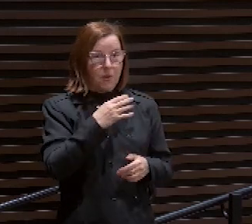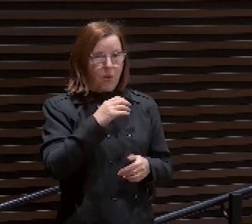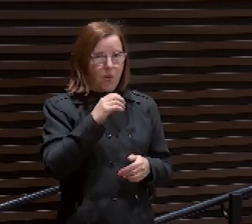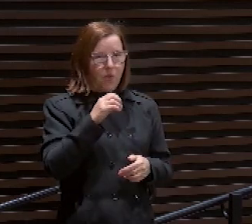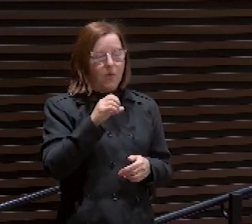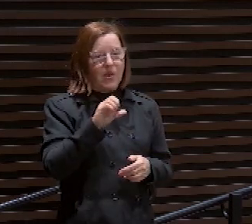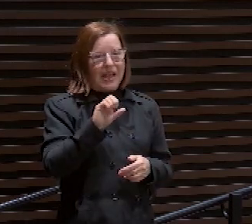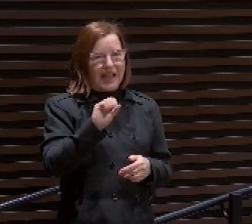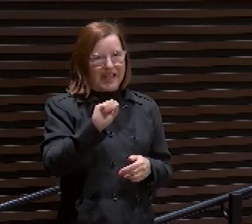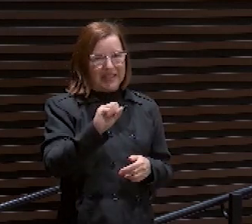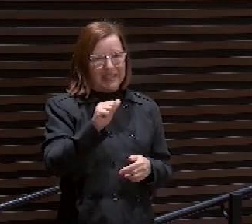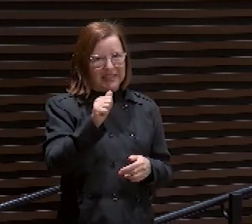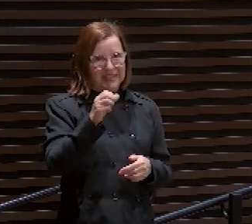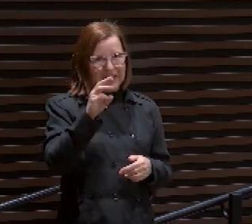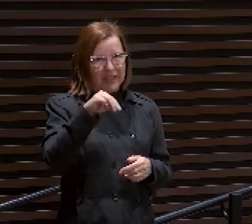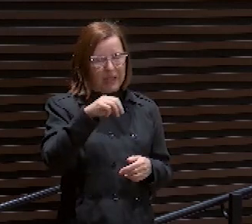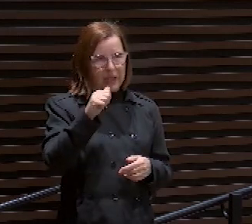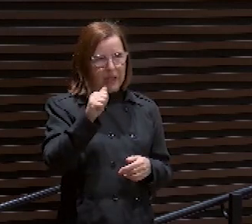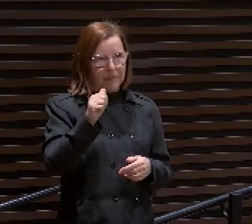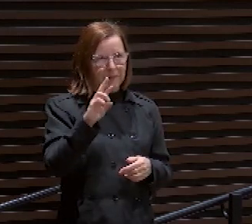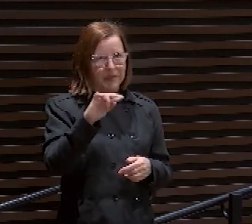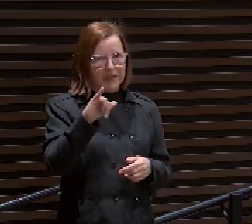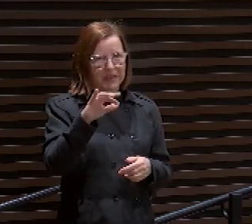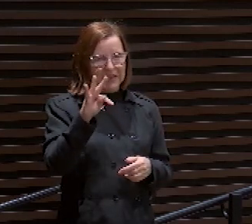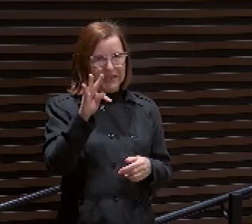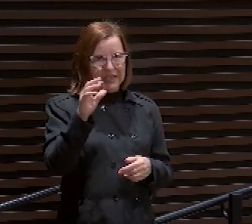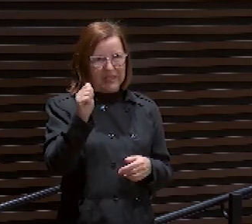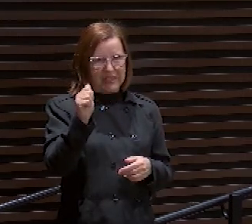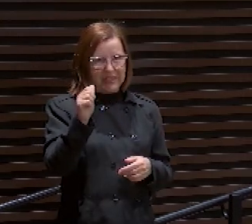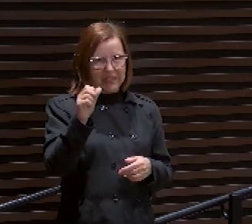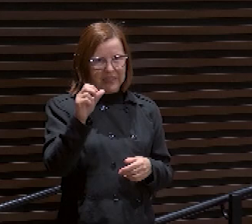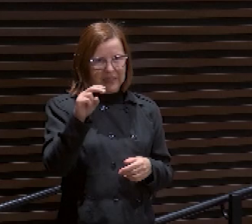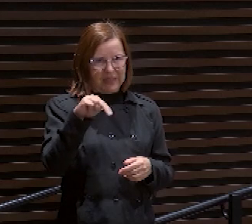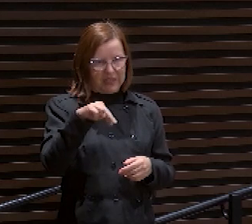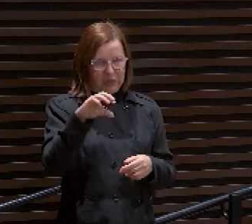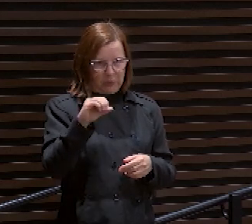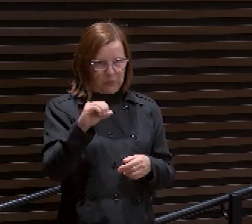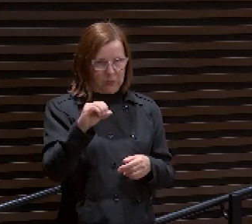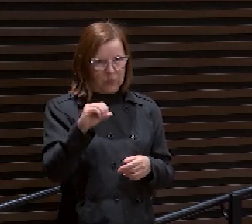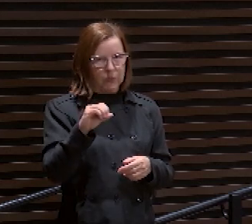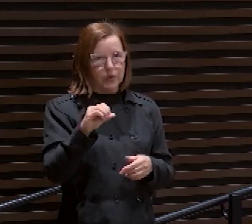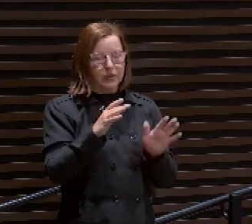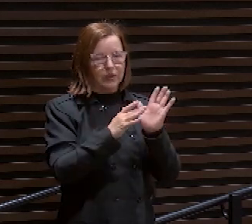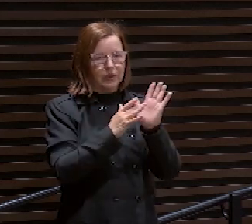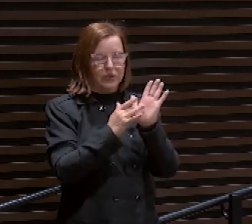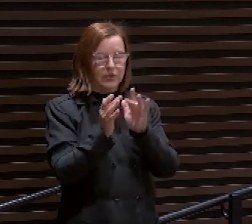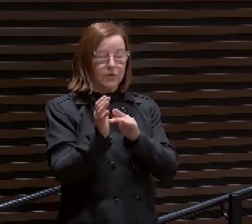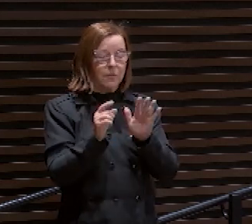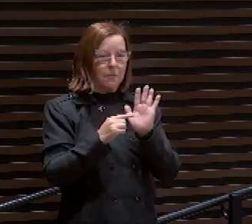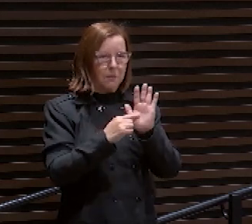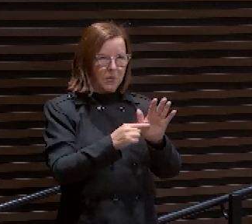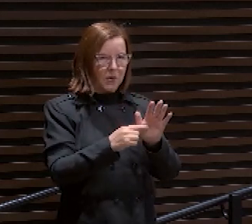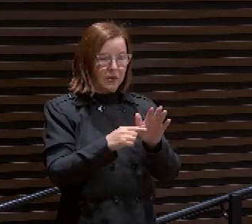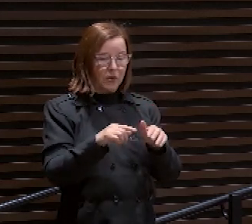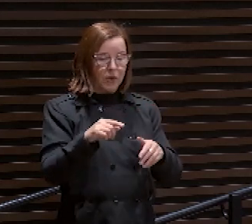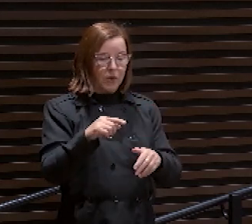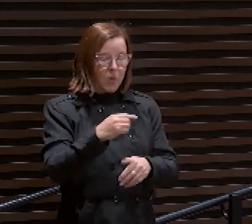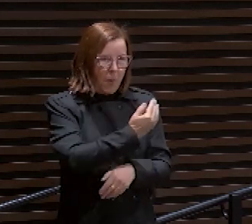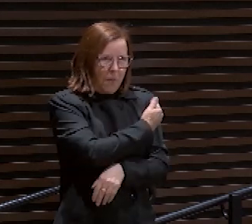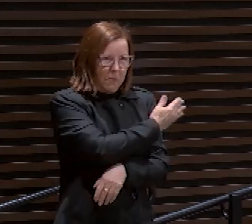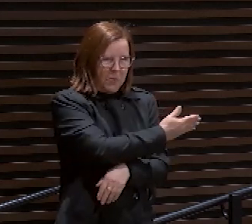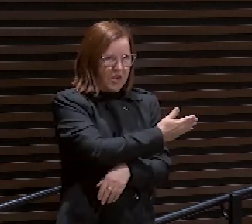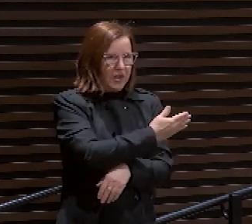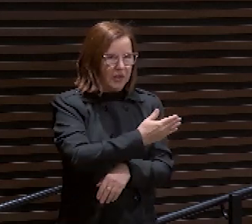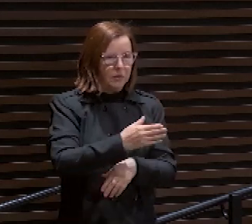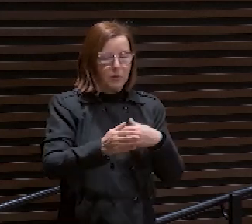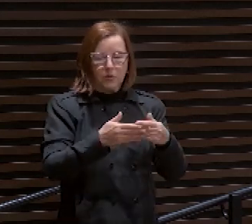capítulo 10, o que Jesus mostra? Que o próximo é todo aquele para quem podemos exercer misericórdia. Vamos